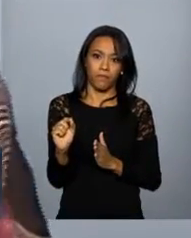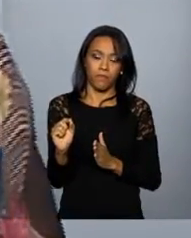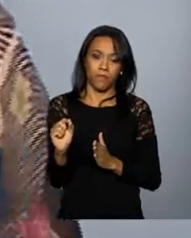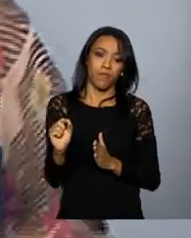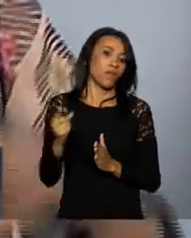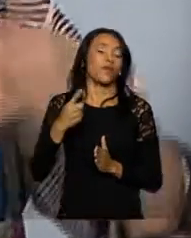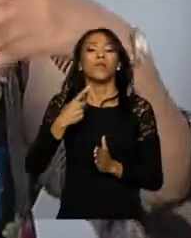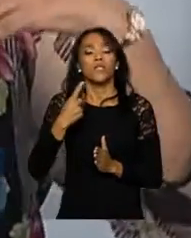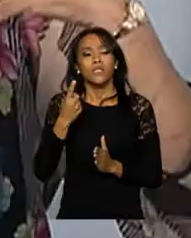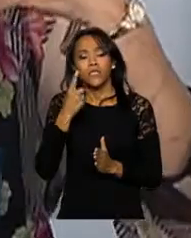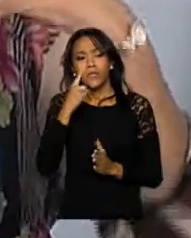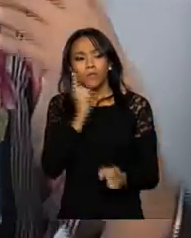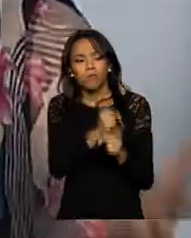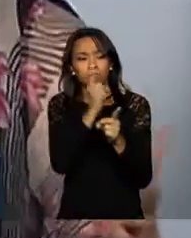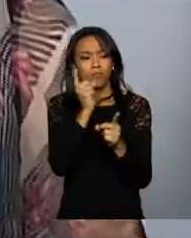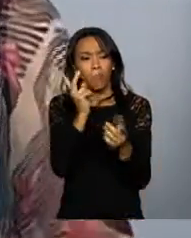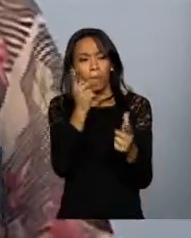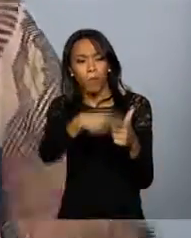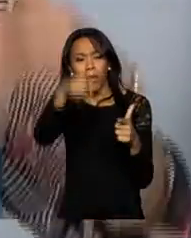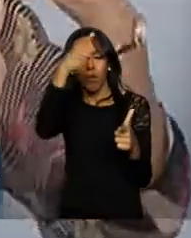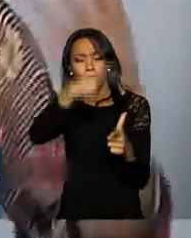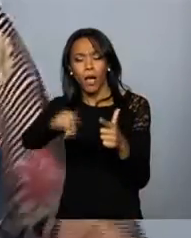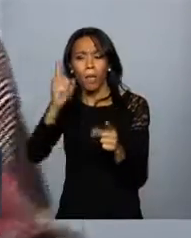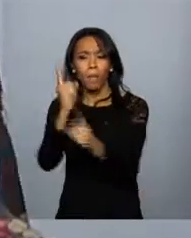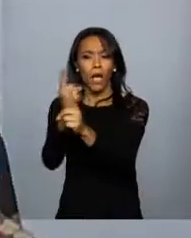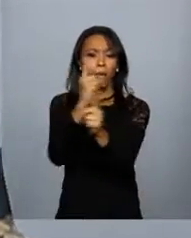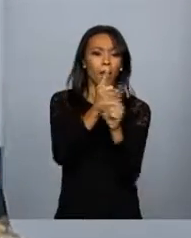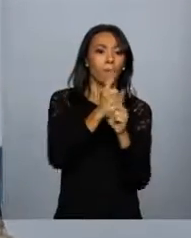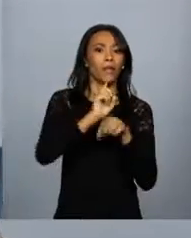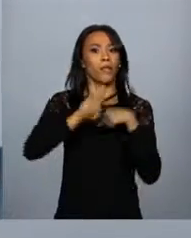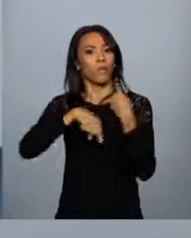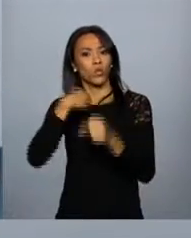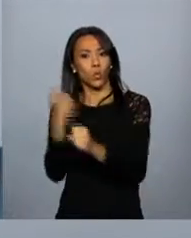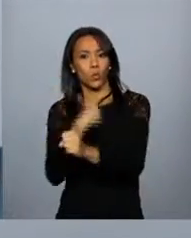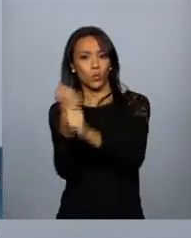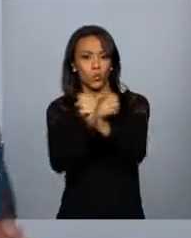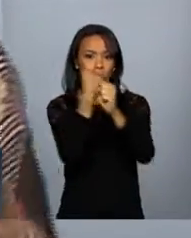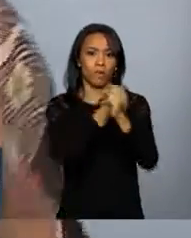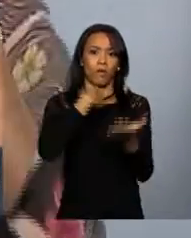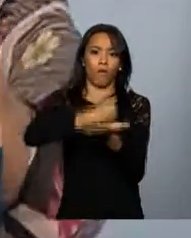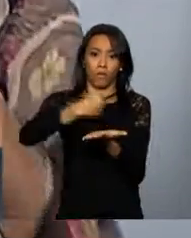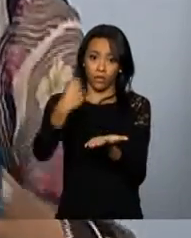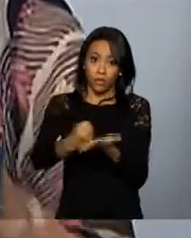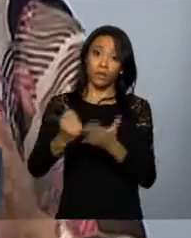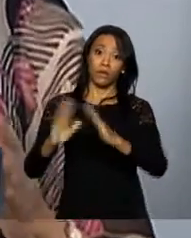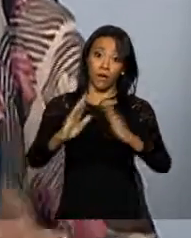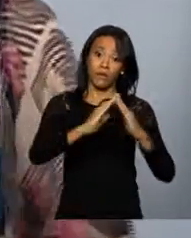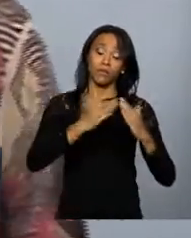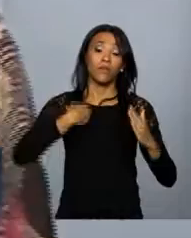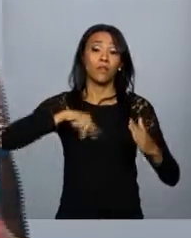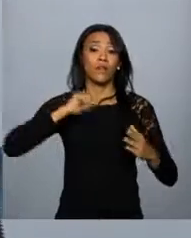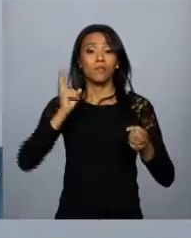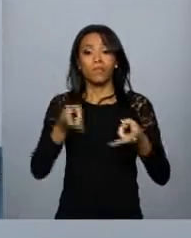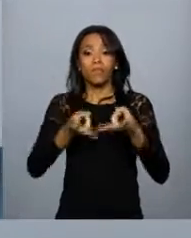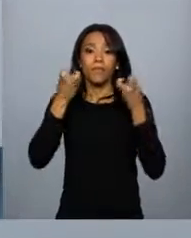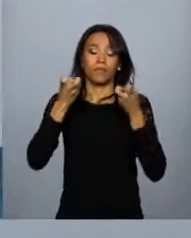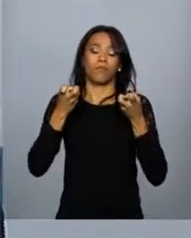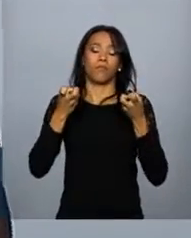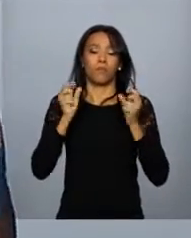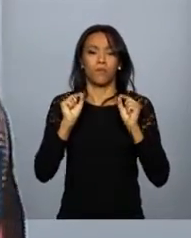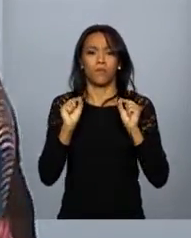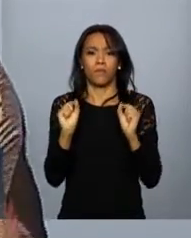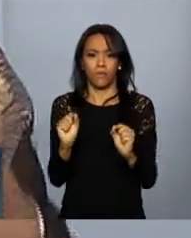levantando os problemas, construindo e contratando moradias, nós percebemos